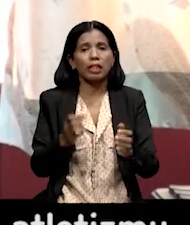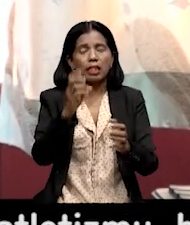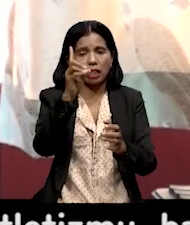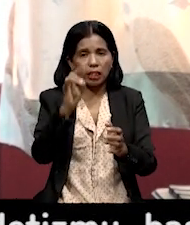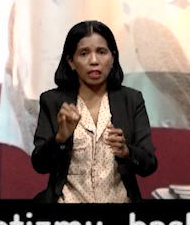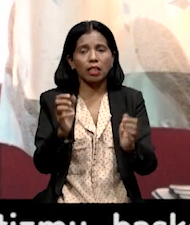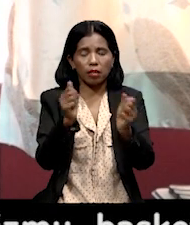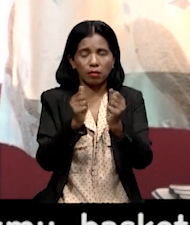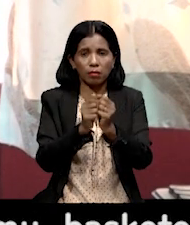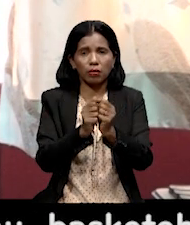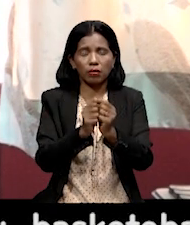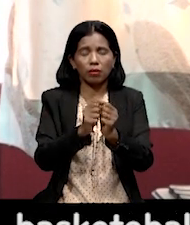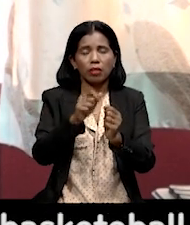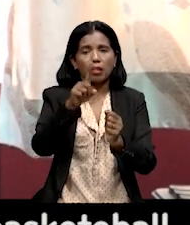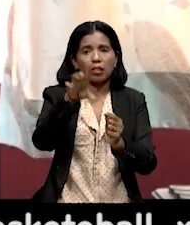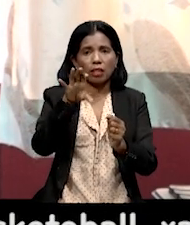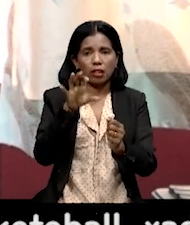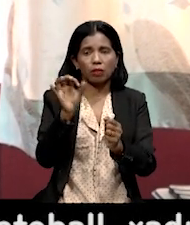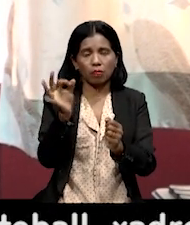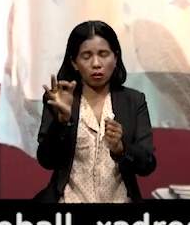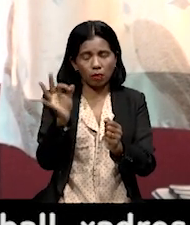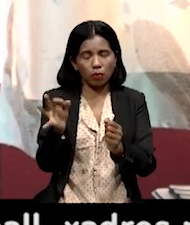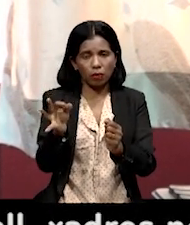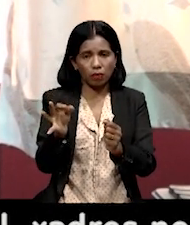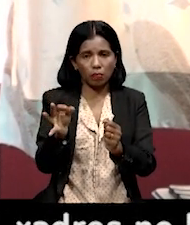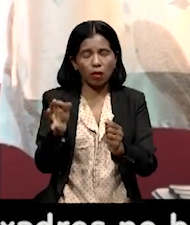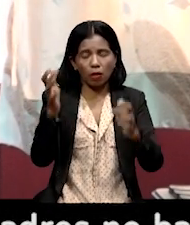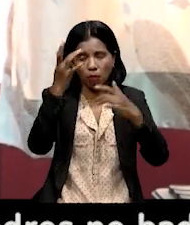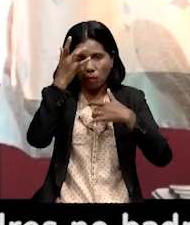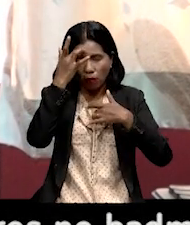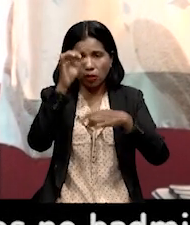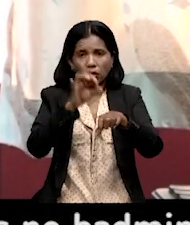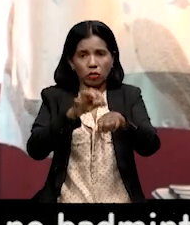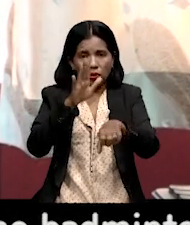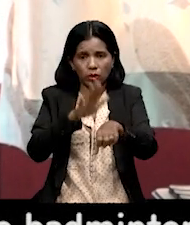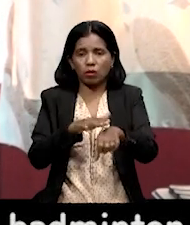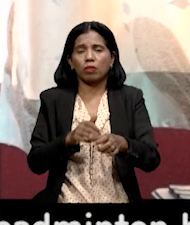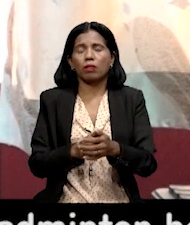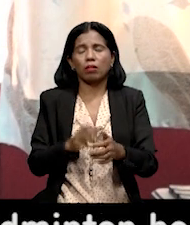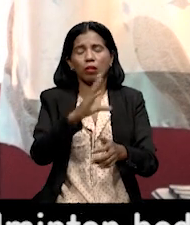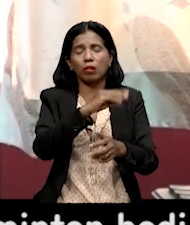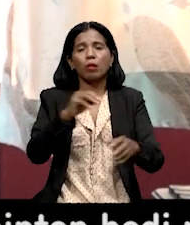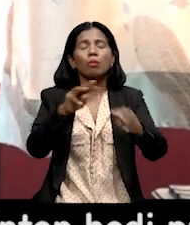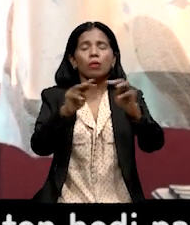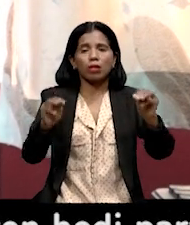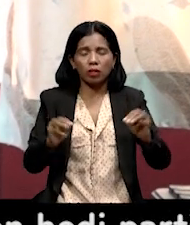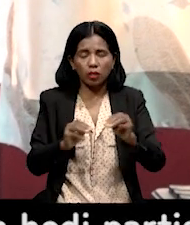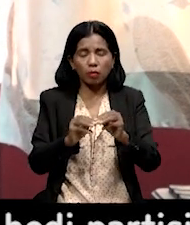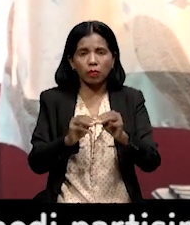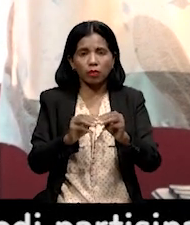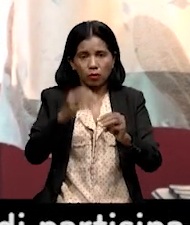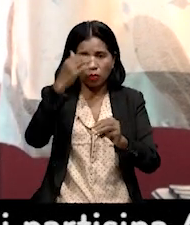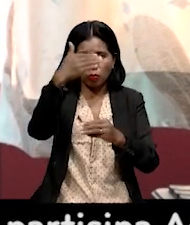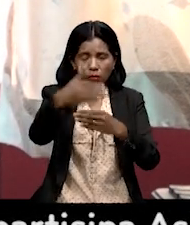191 casos, maka iha ne. No município Tuirmai ne bem registra caso